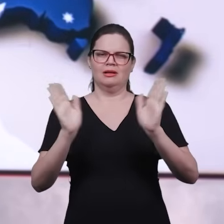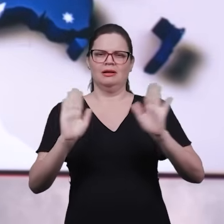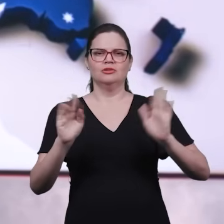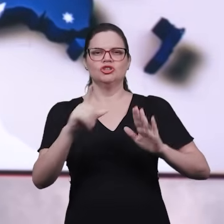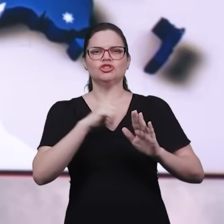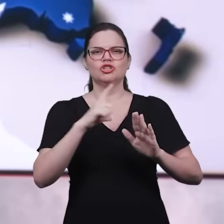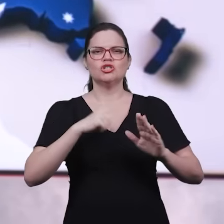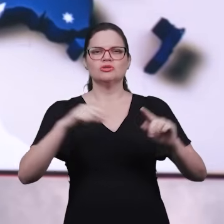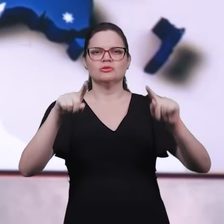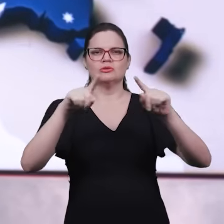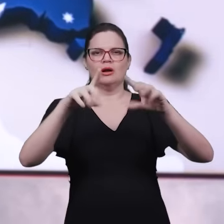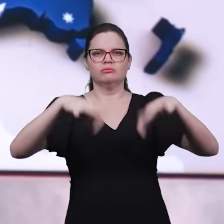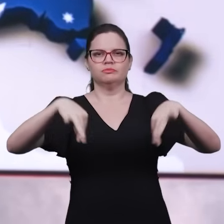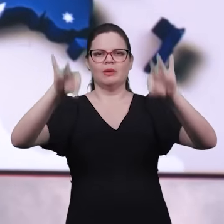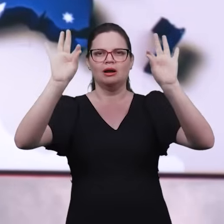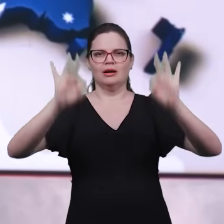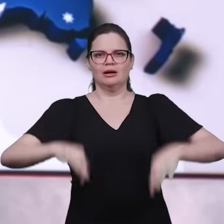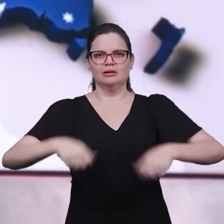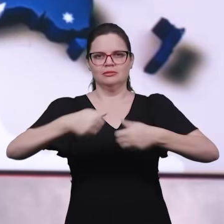eram aqueles